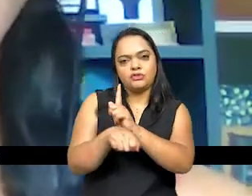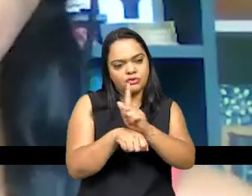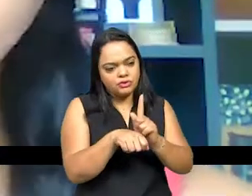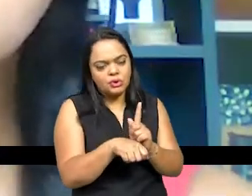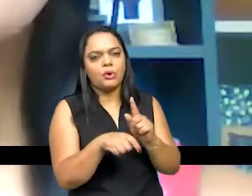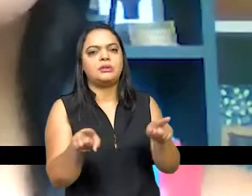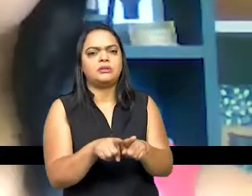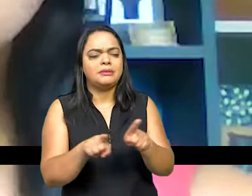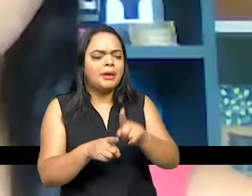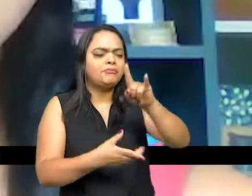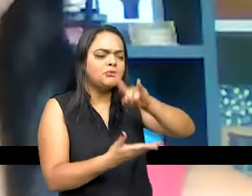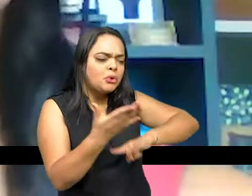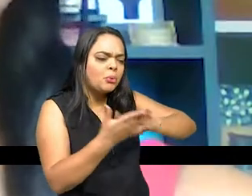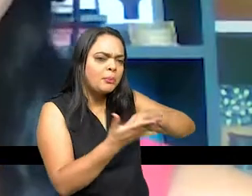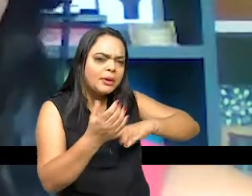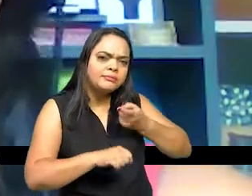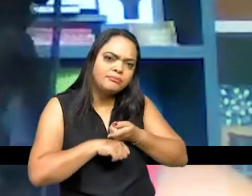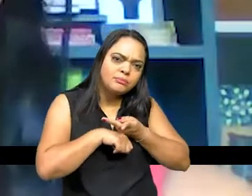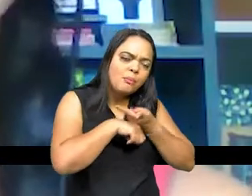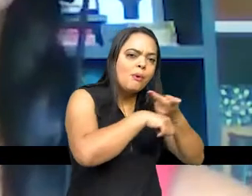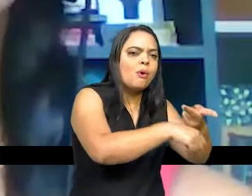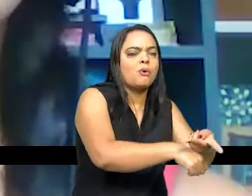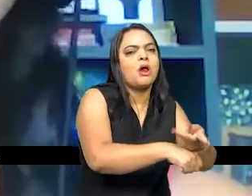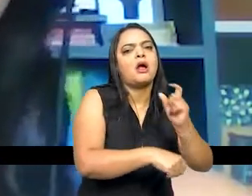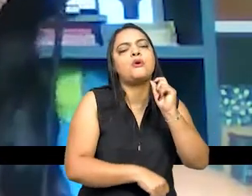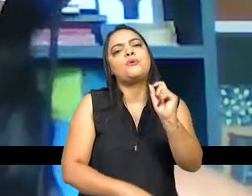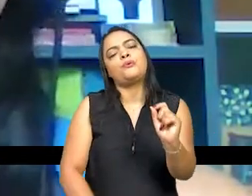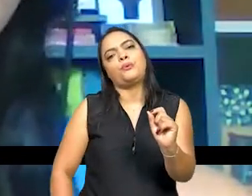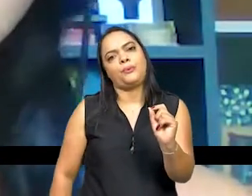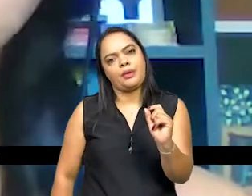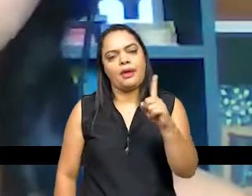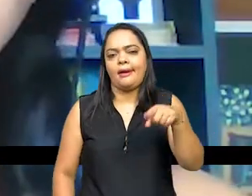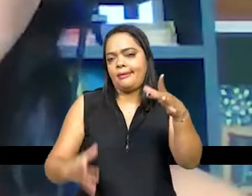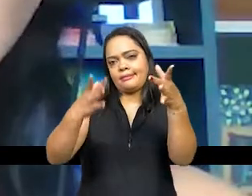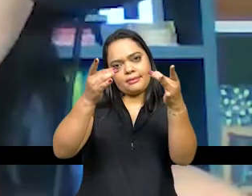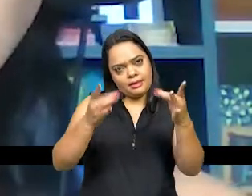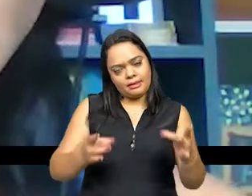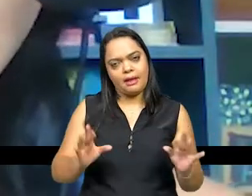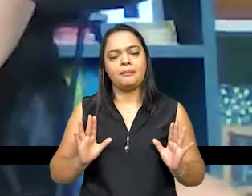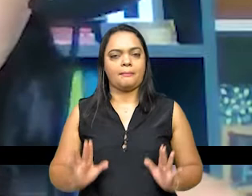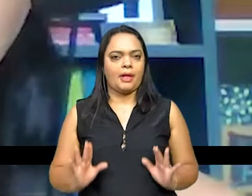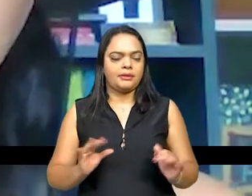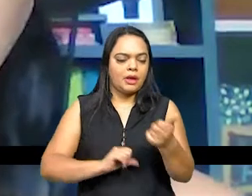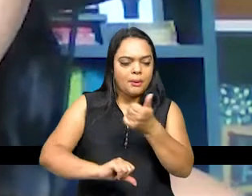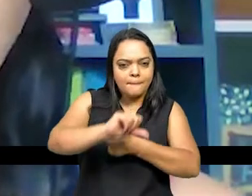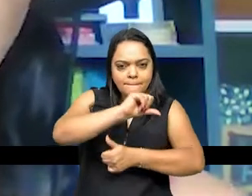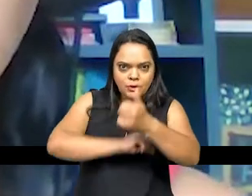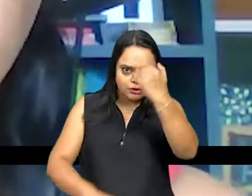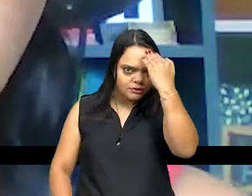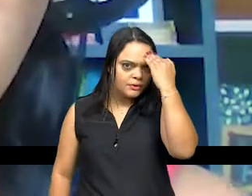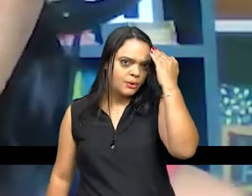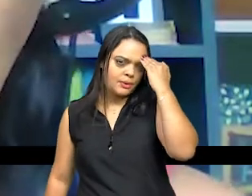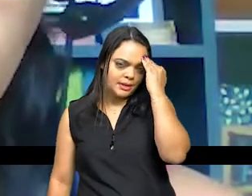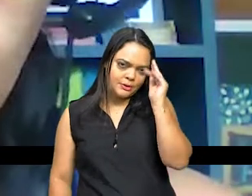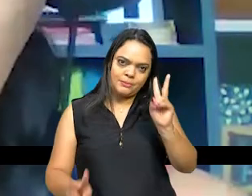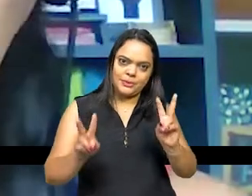esses documentos. E uma coisa, uma dimensão, eu acho, assim, ela é um detalhe, mas ela modifica muito o entendimento que se tem sobre o